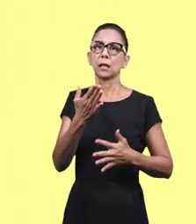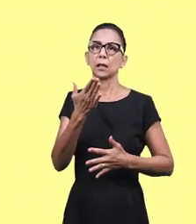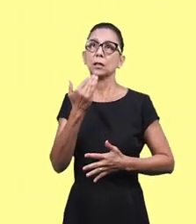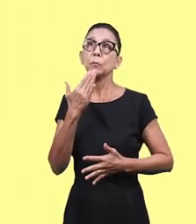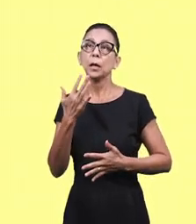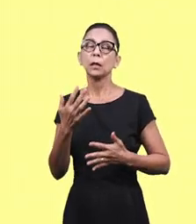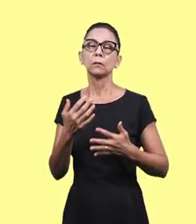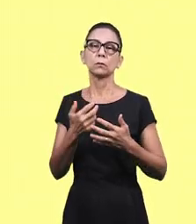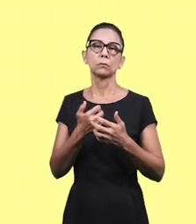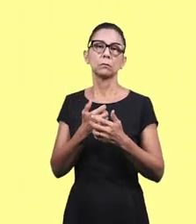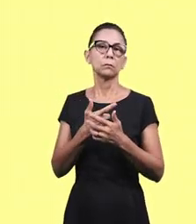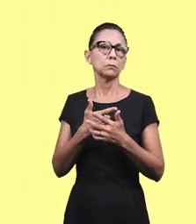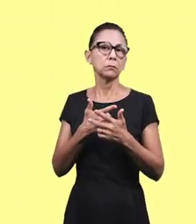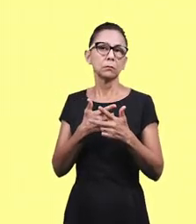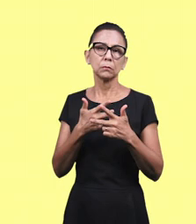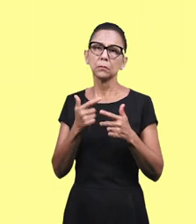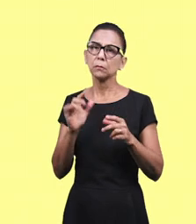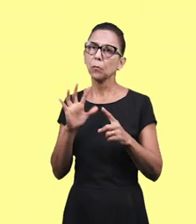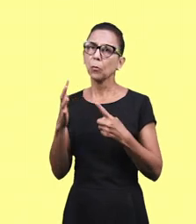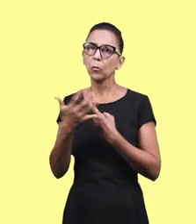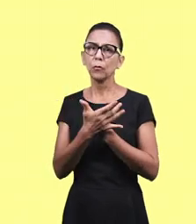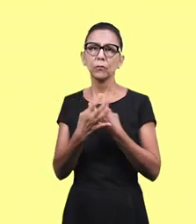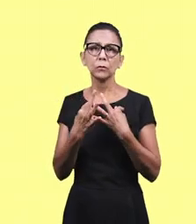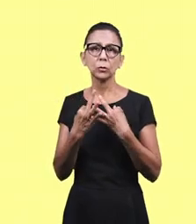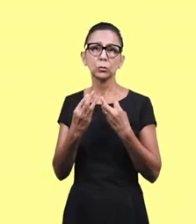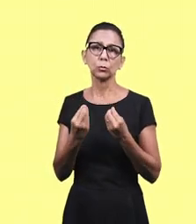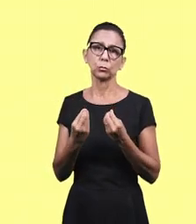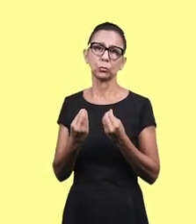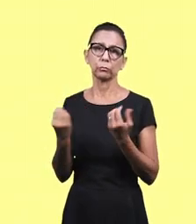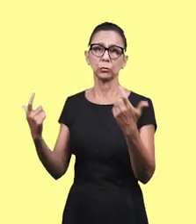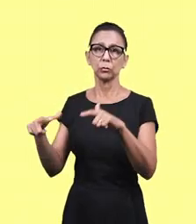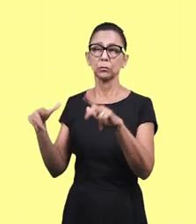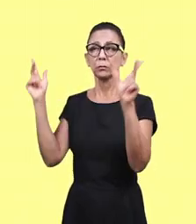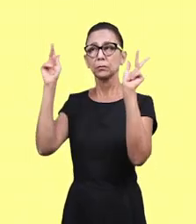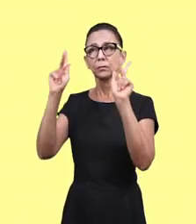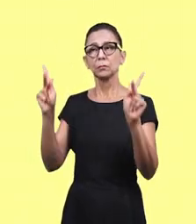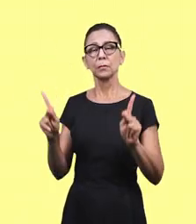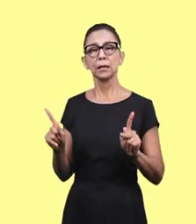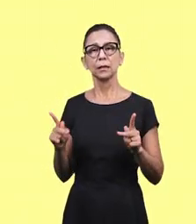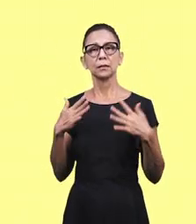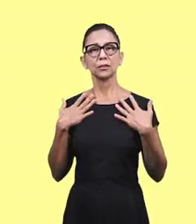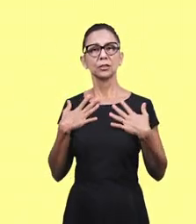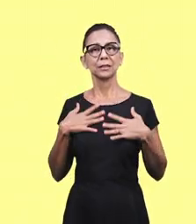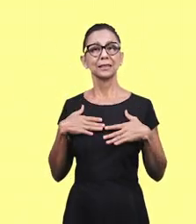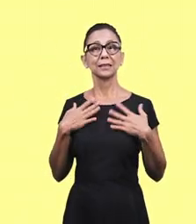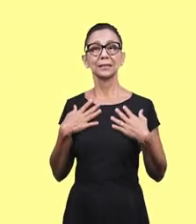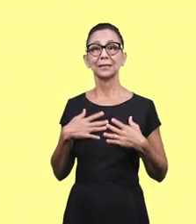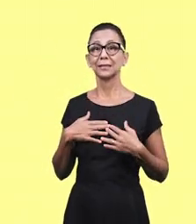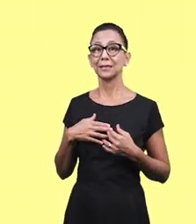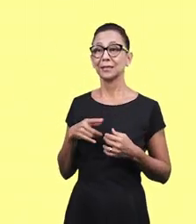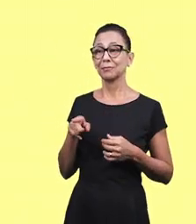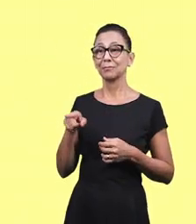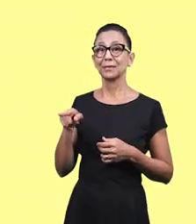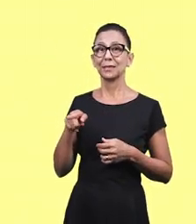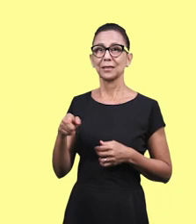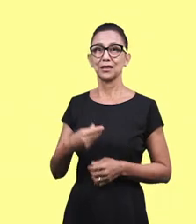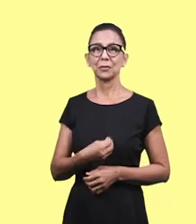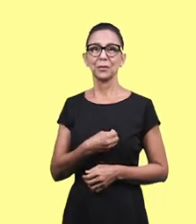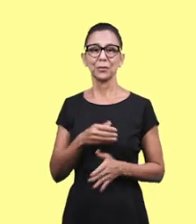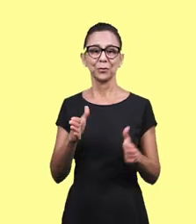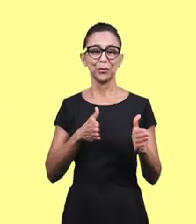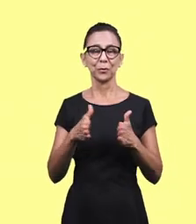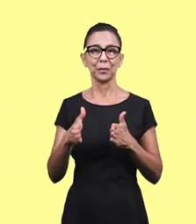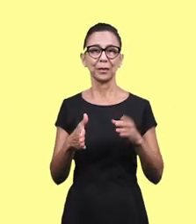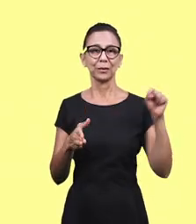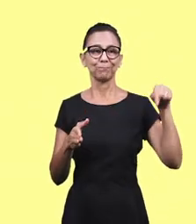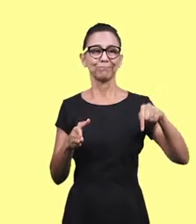provisão, seu único lugar de descanso e paz. E ele viveu, sabe, nos dias de Acabe, que era um rei que